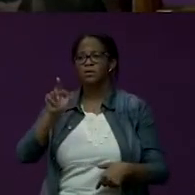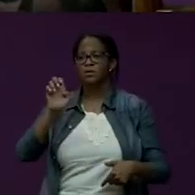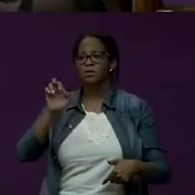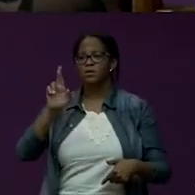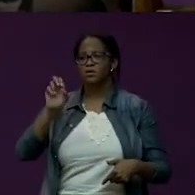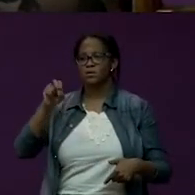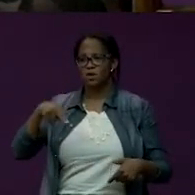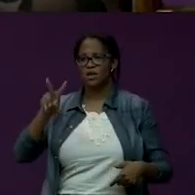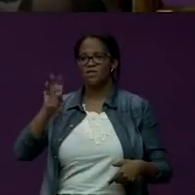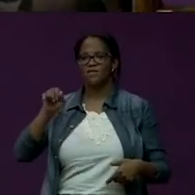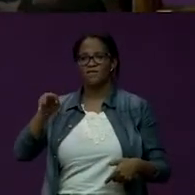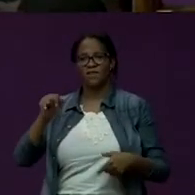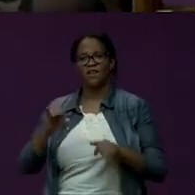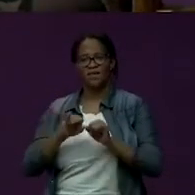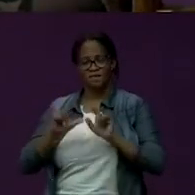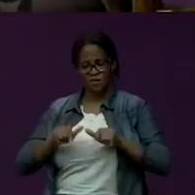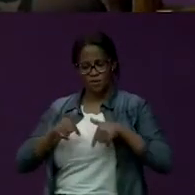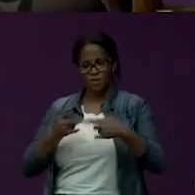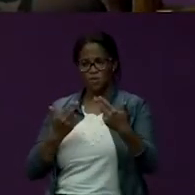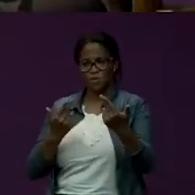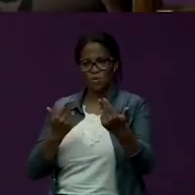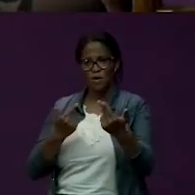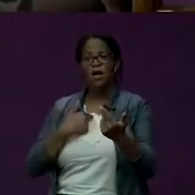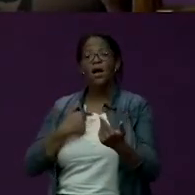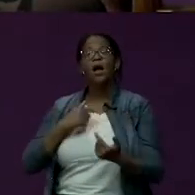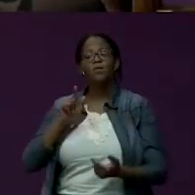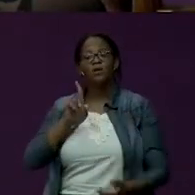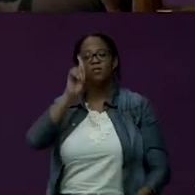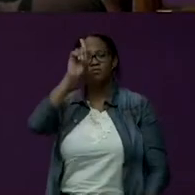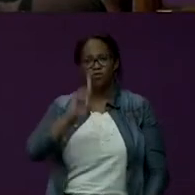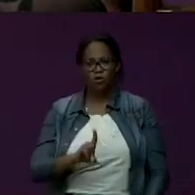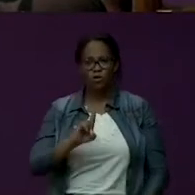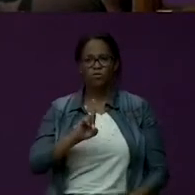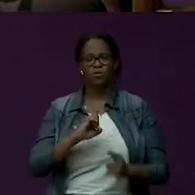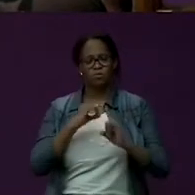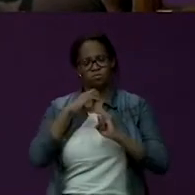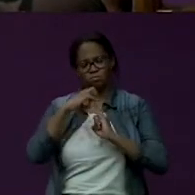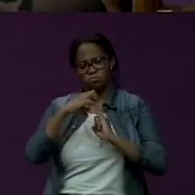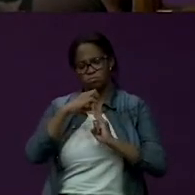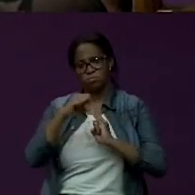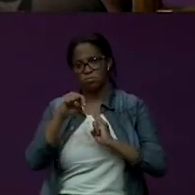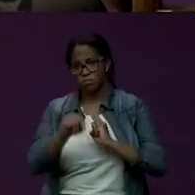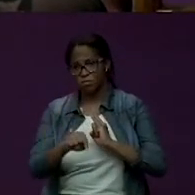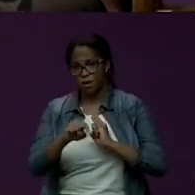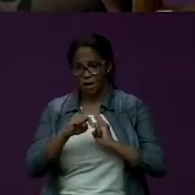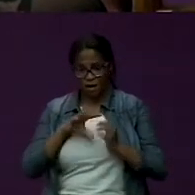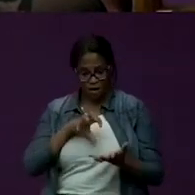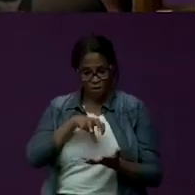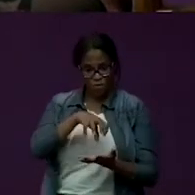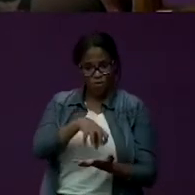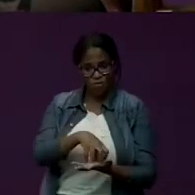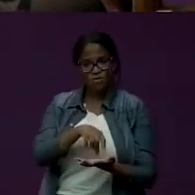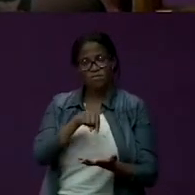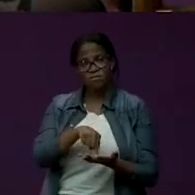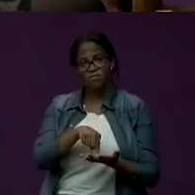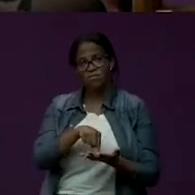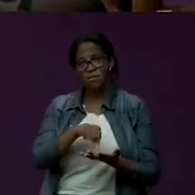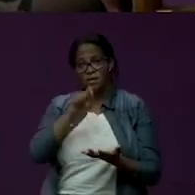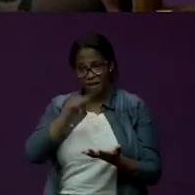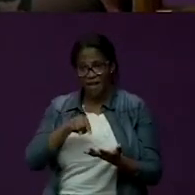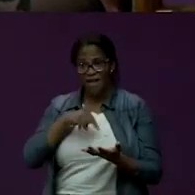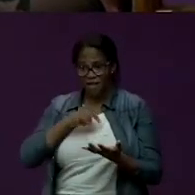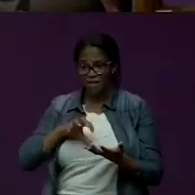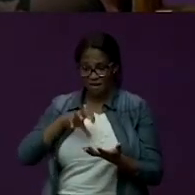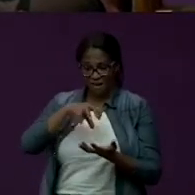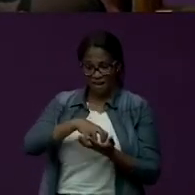fez, esse papel de dirigente de uma instituição, né, e de uma unidade que, é, na verdade, é